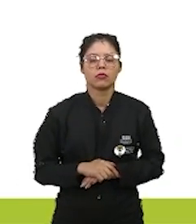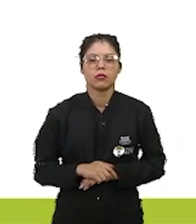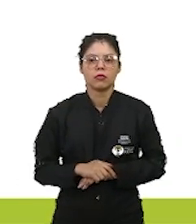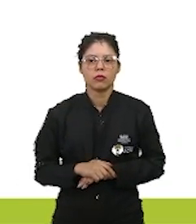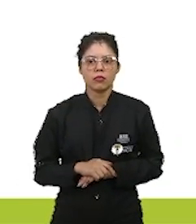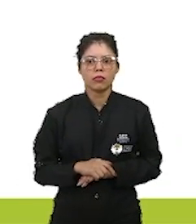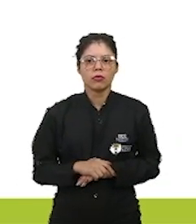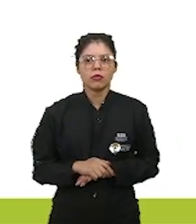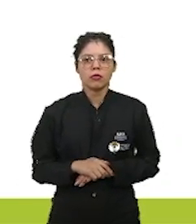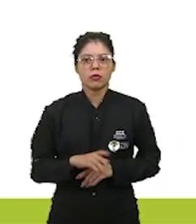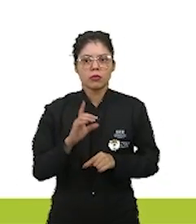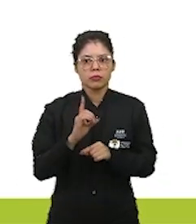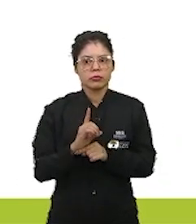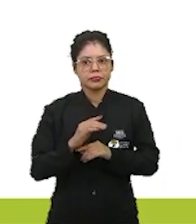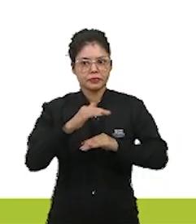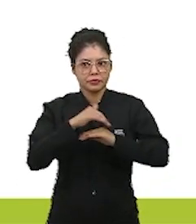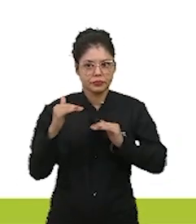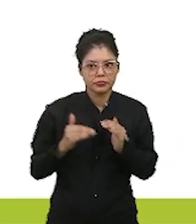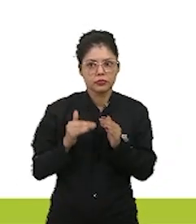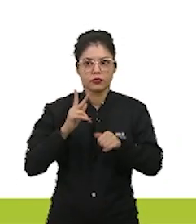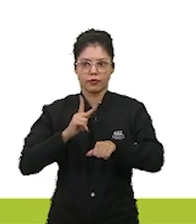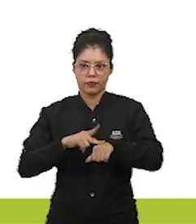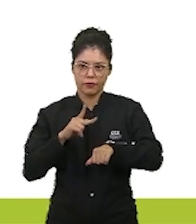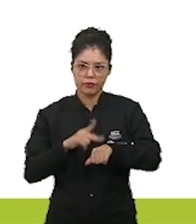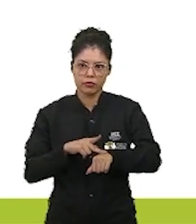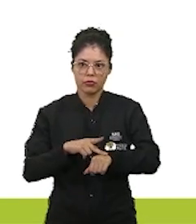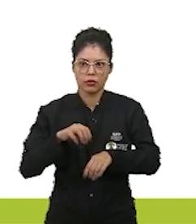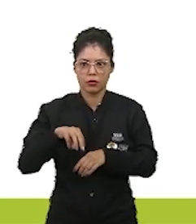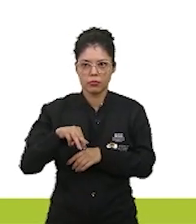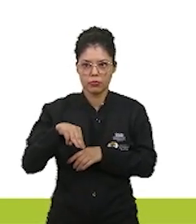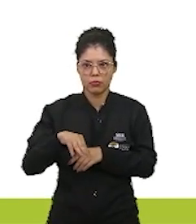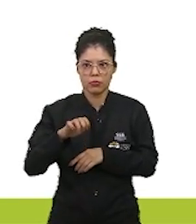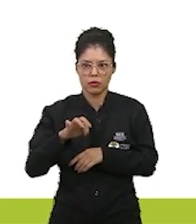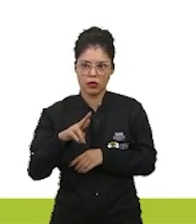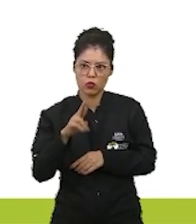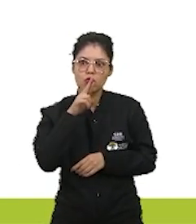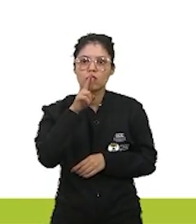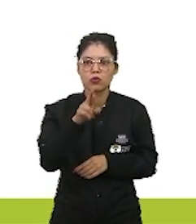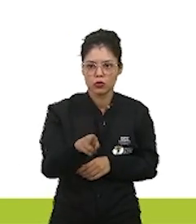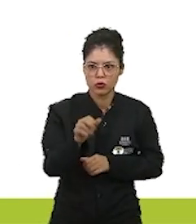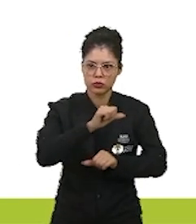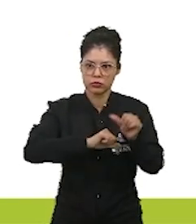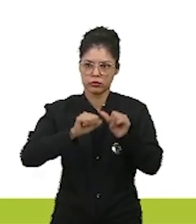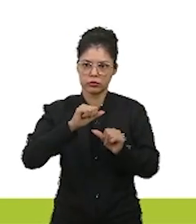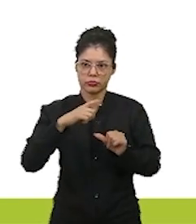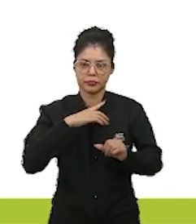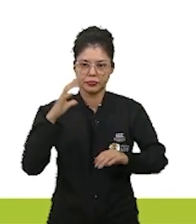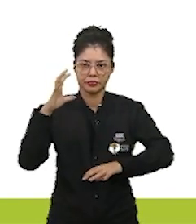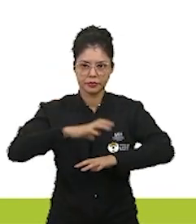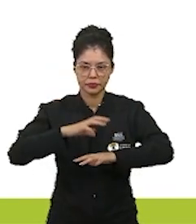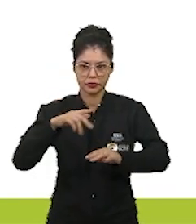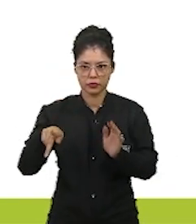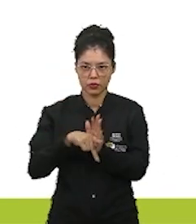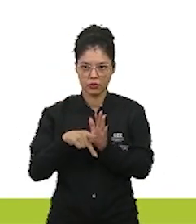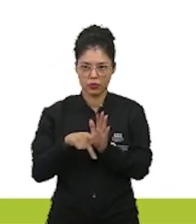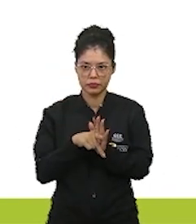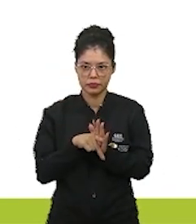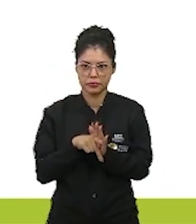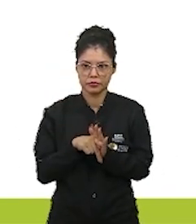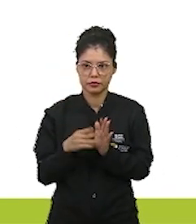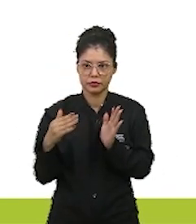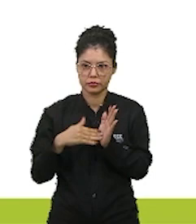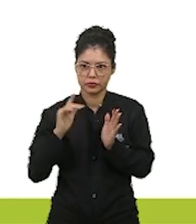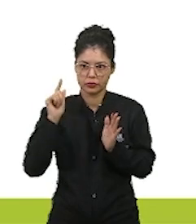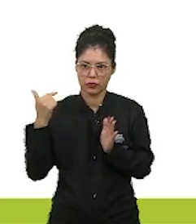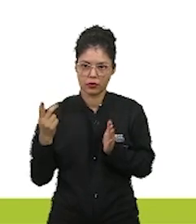forma correta. Letra D. Toda rocha metamórfica é resultado da transformação sofrida por rochas magmáticas sedimentares ou até